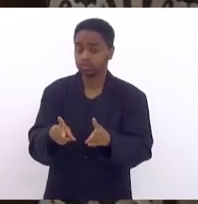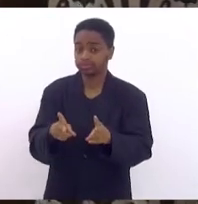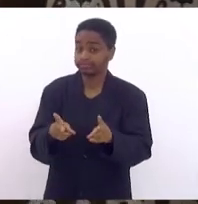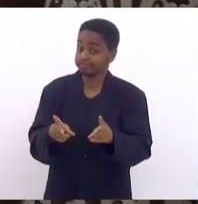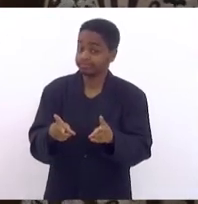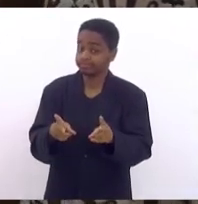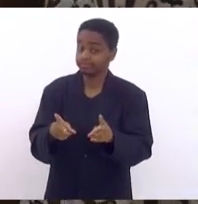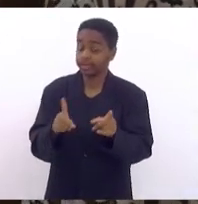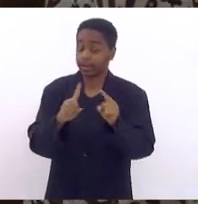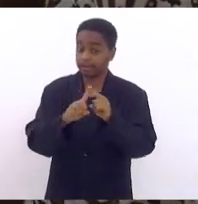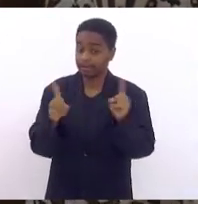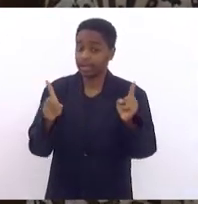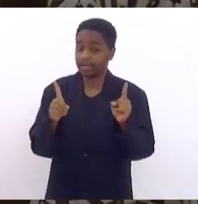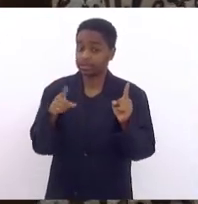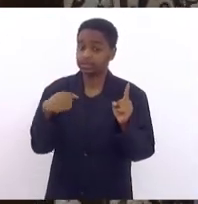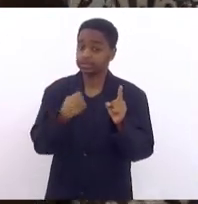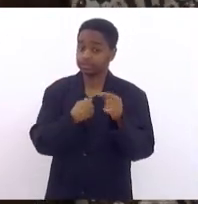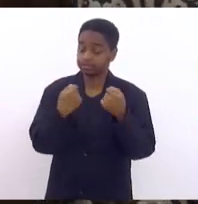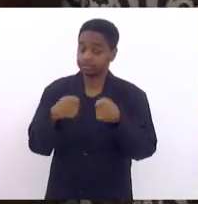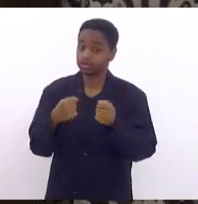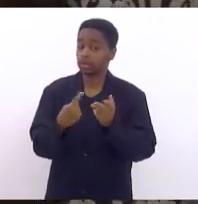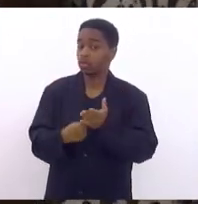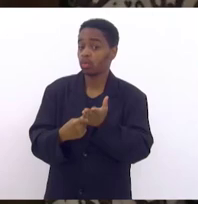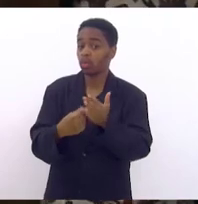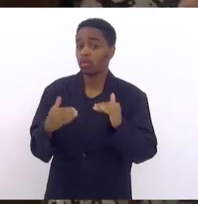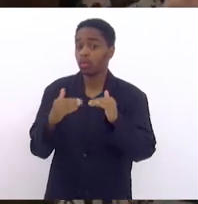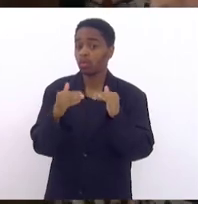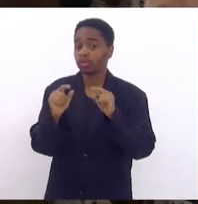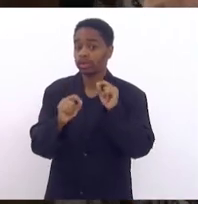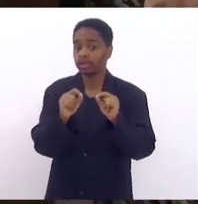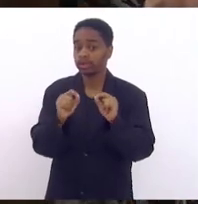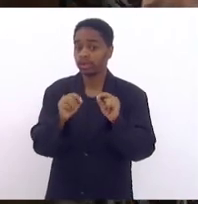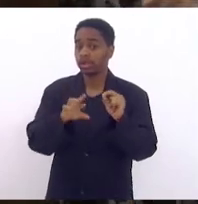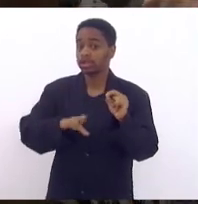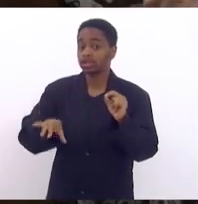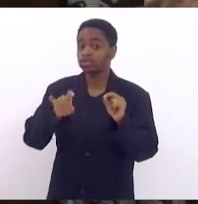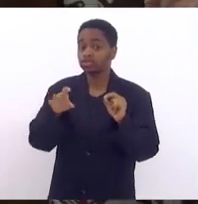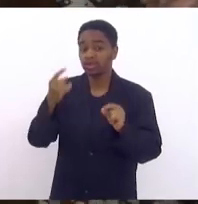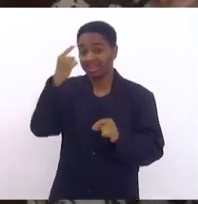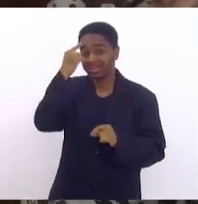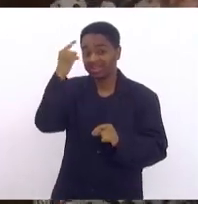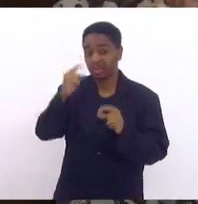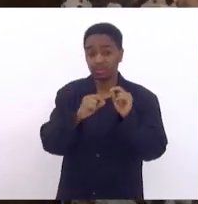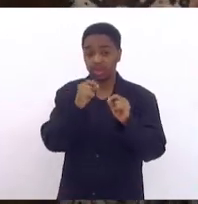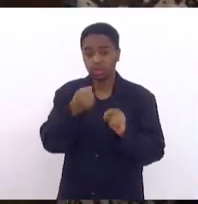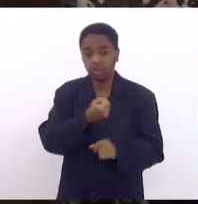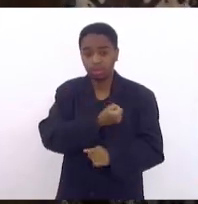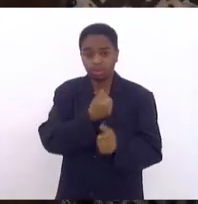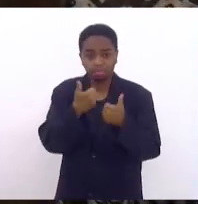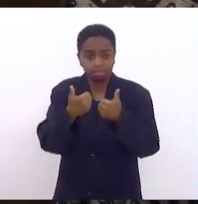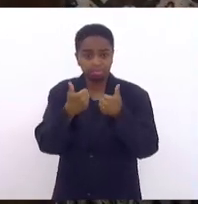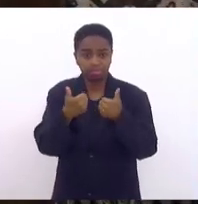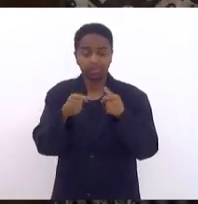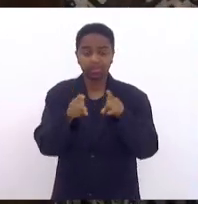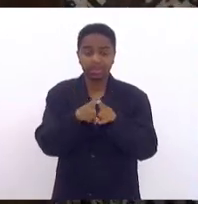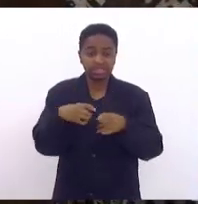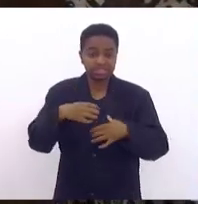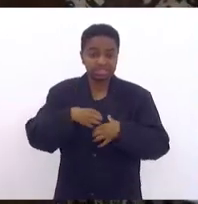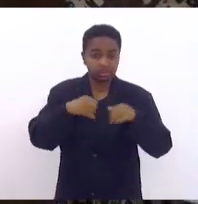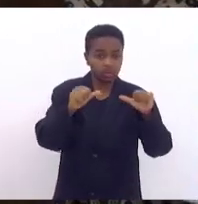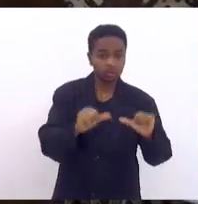vamos conviver o seguinte: não é apenas uma ideia que os números estão bons e a sensação está